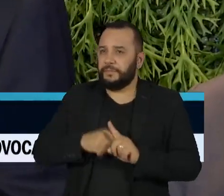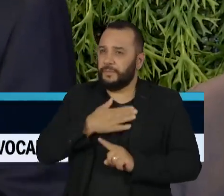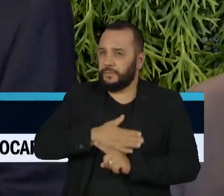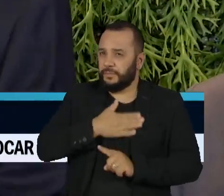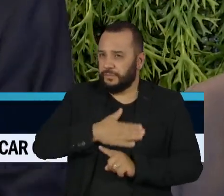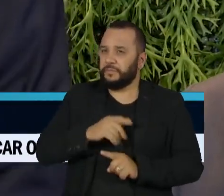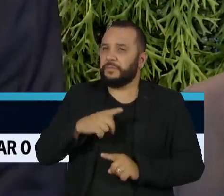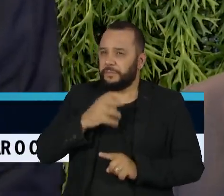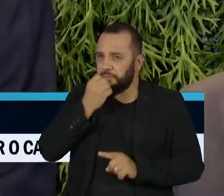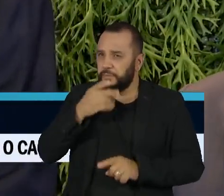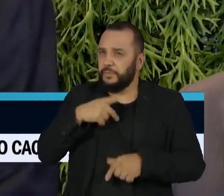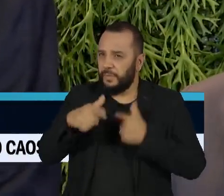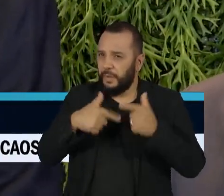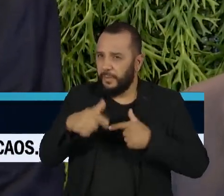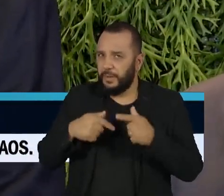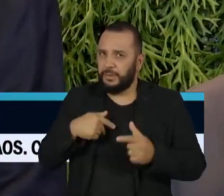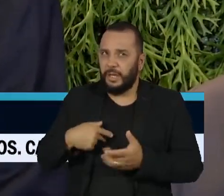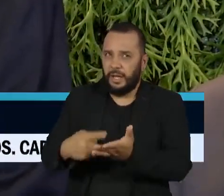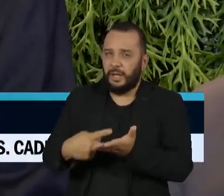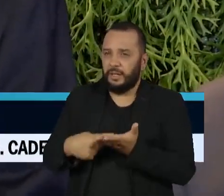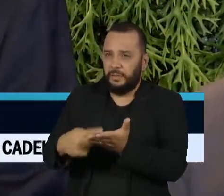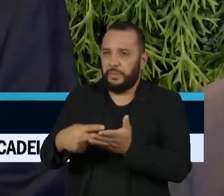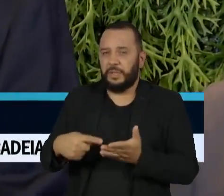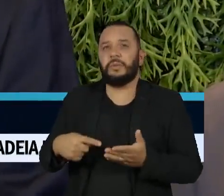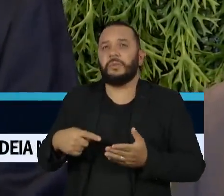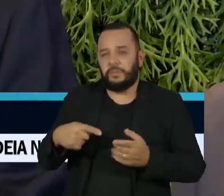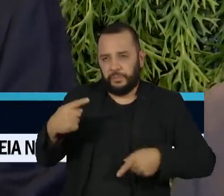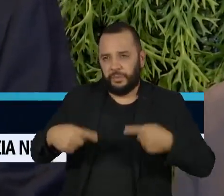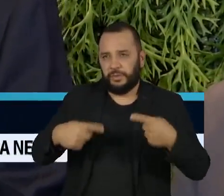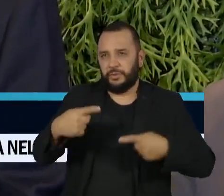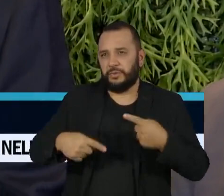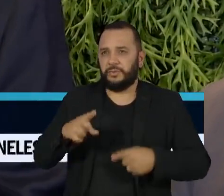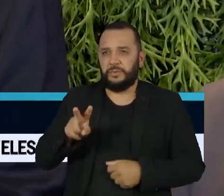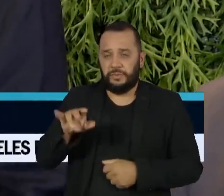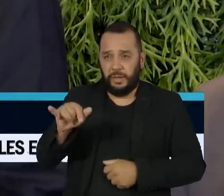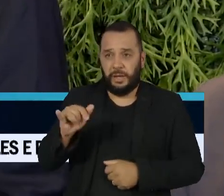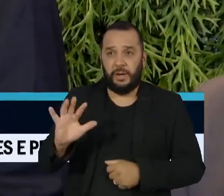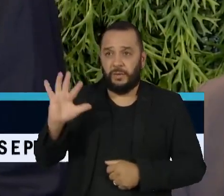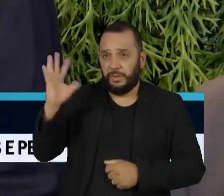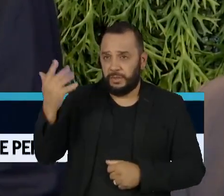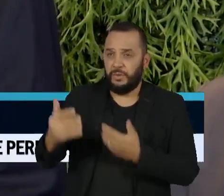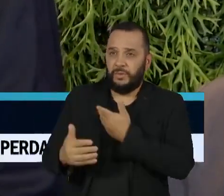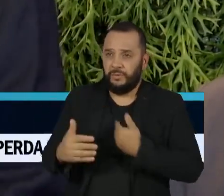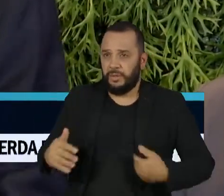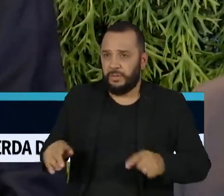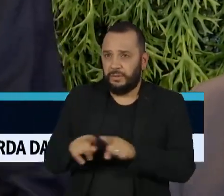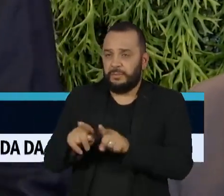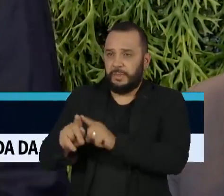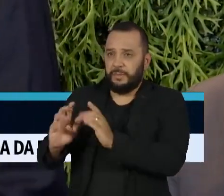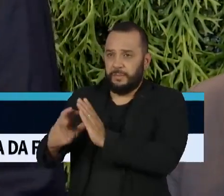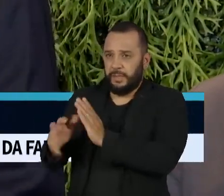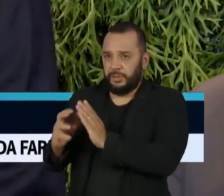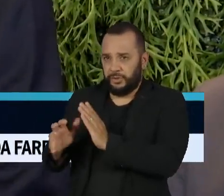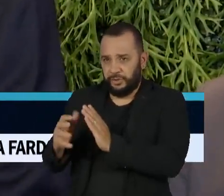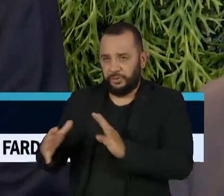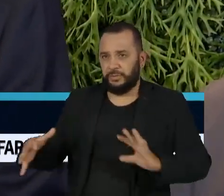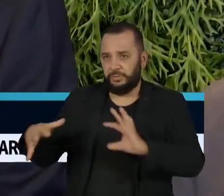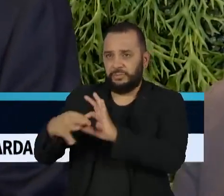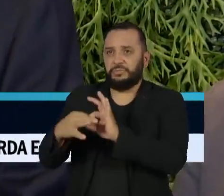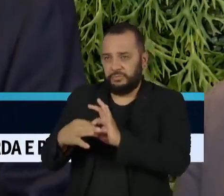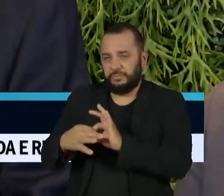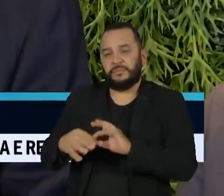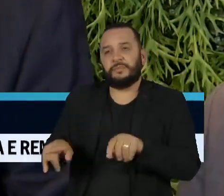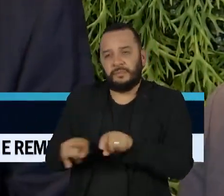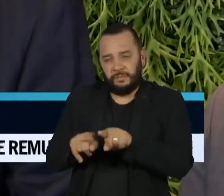mês produtivo de alinhamento político, evidentemente, que deve acontecer entre o governo e os partidos políticos, entre as casas